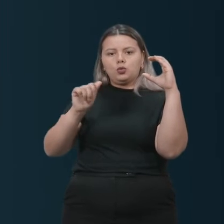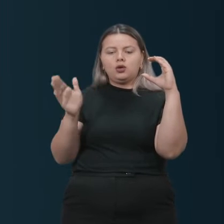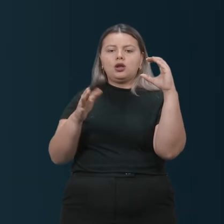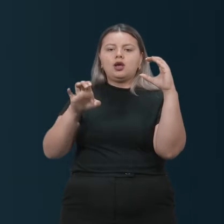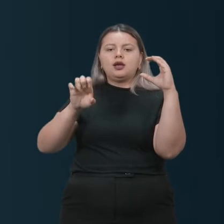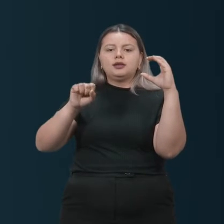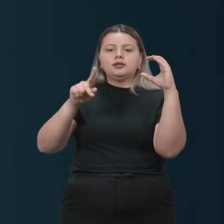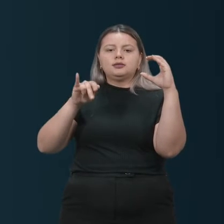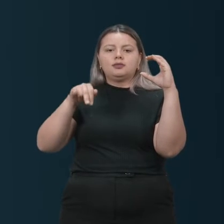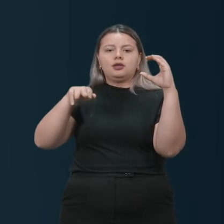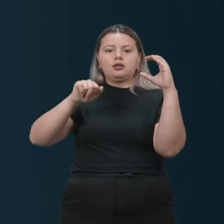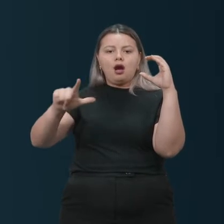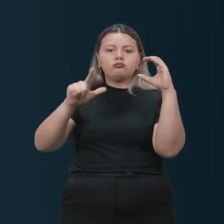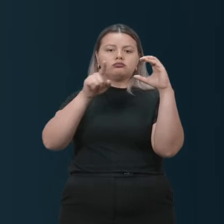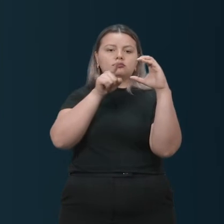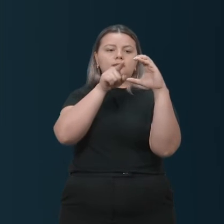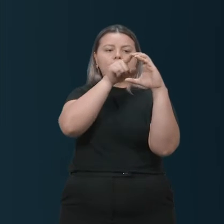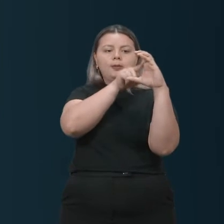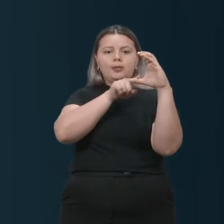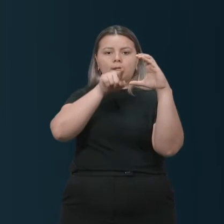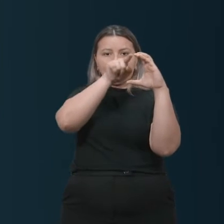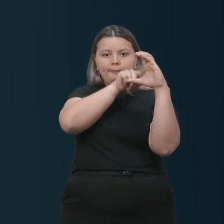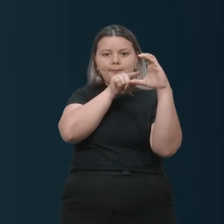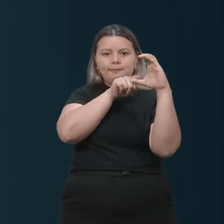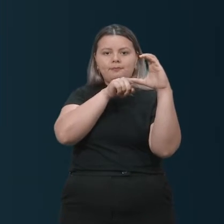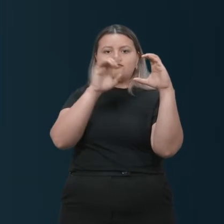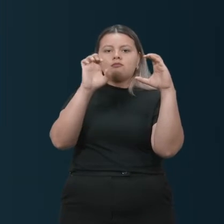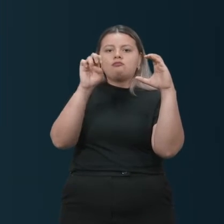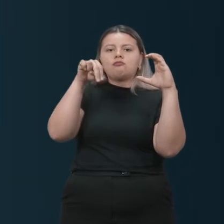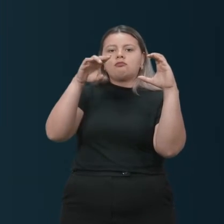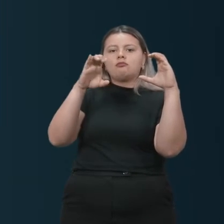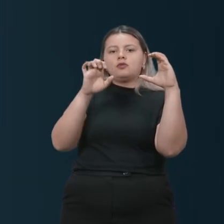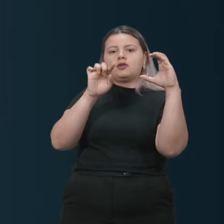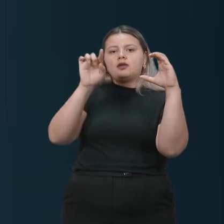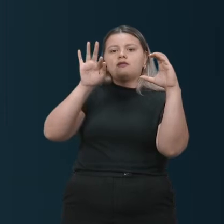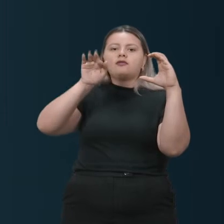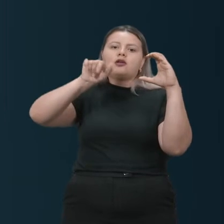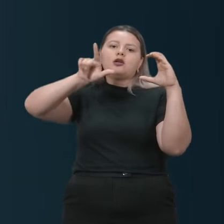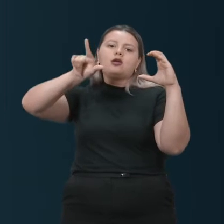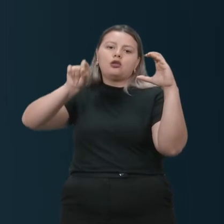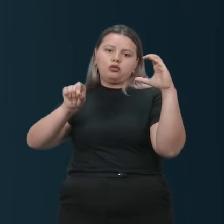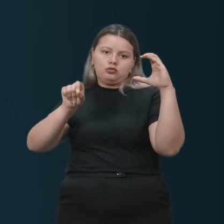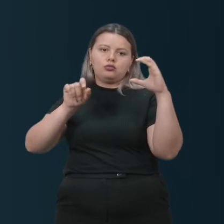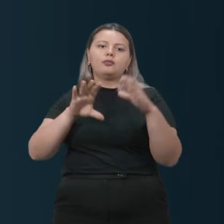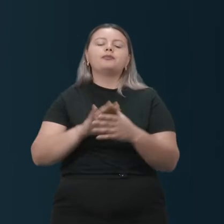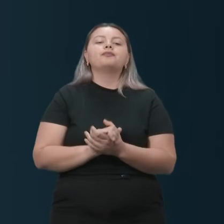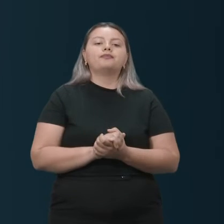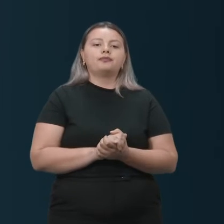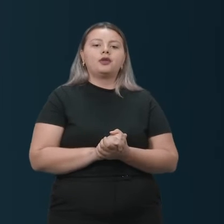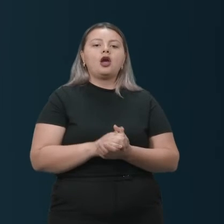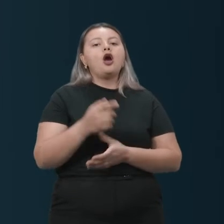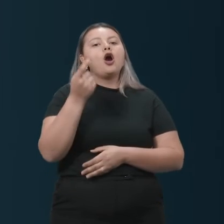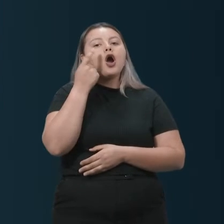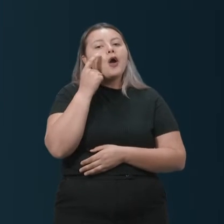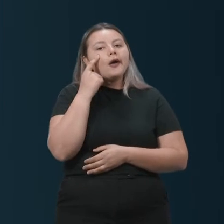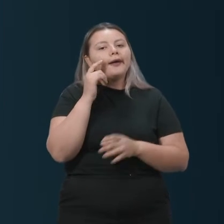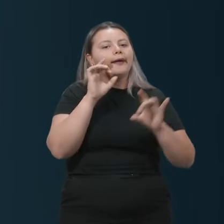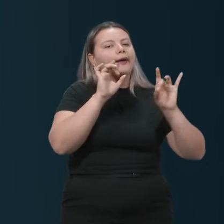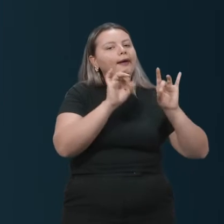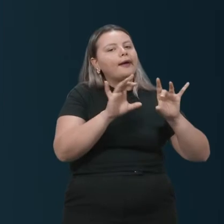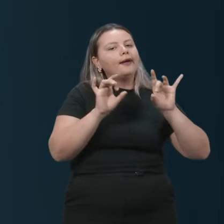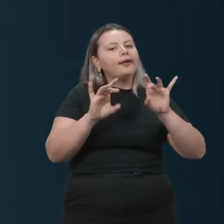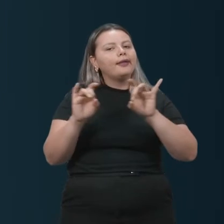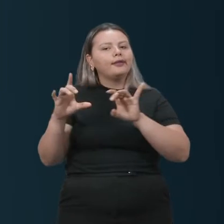acima dela, dentro da nossa caixa craniana. Então, falando um pouquinho sobre cada uma